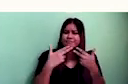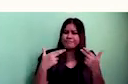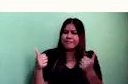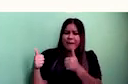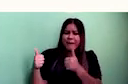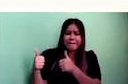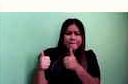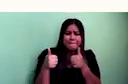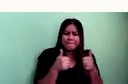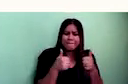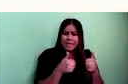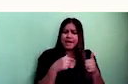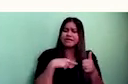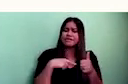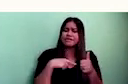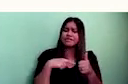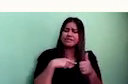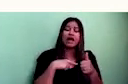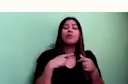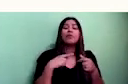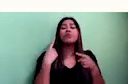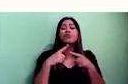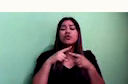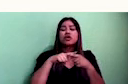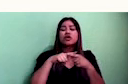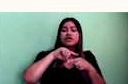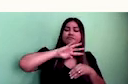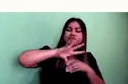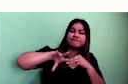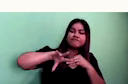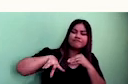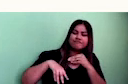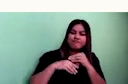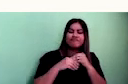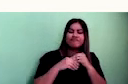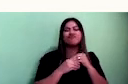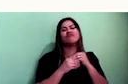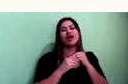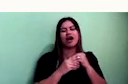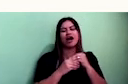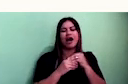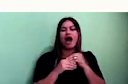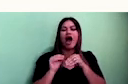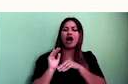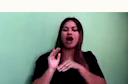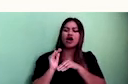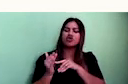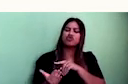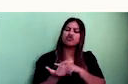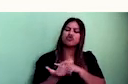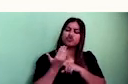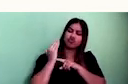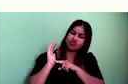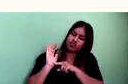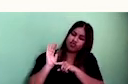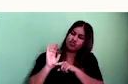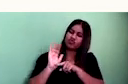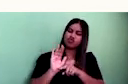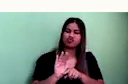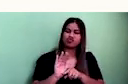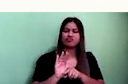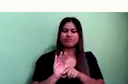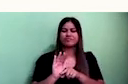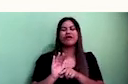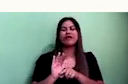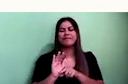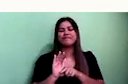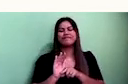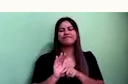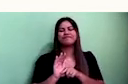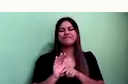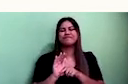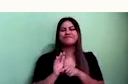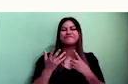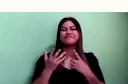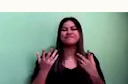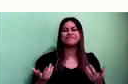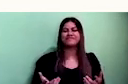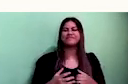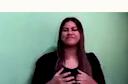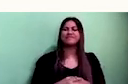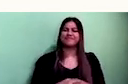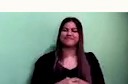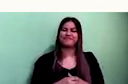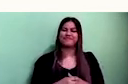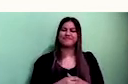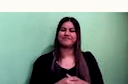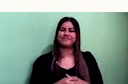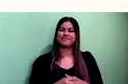associa, complementa o tratamento que aquele profissional de outra área já está fazendo com o paciente e entra com aromaterapia